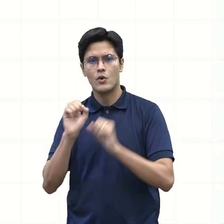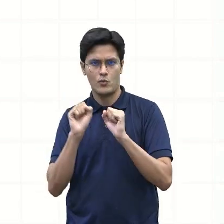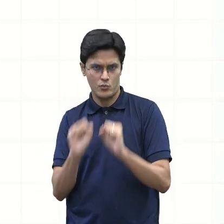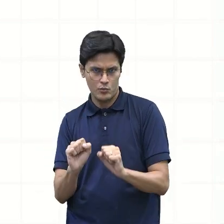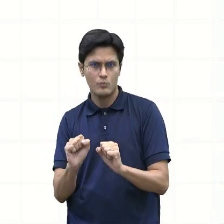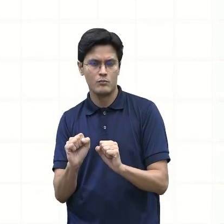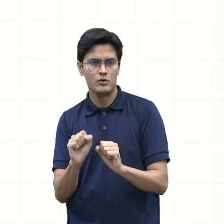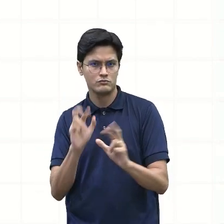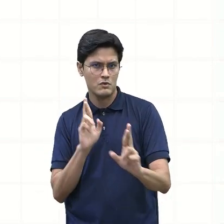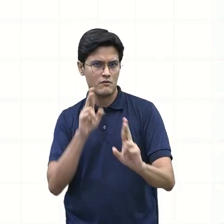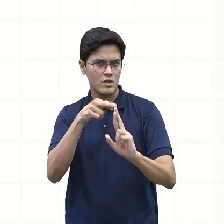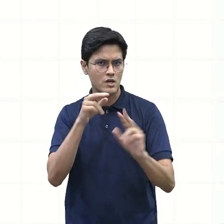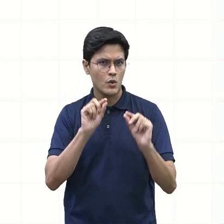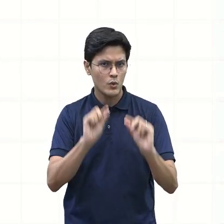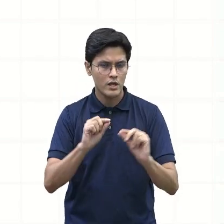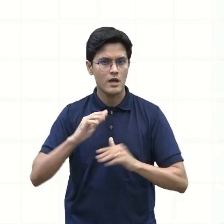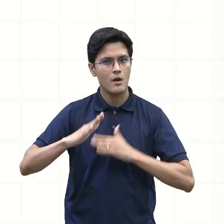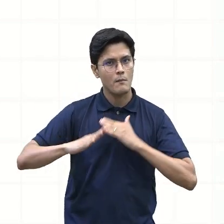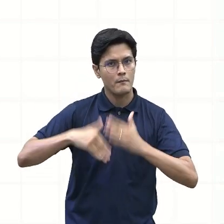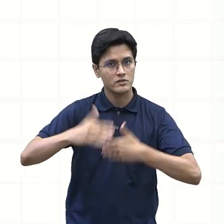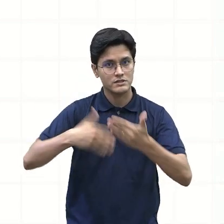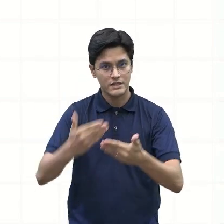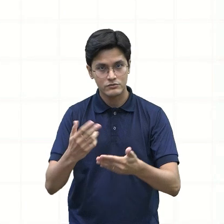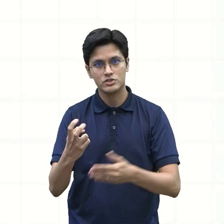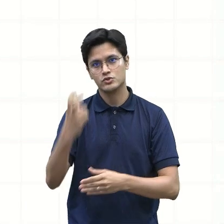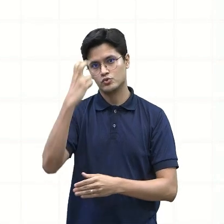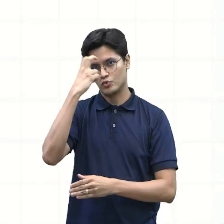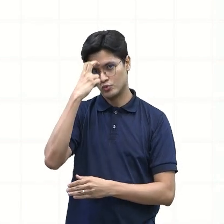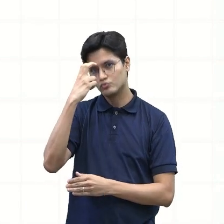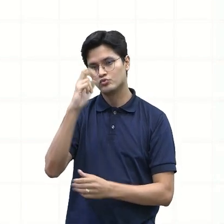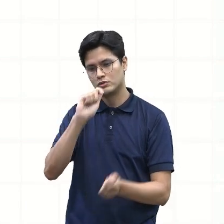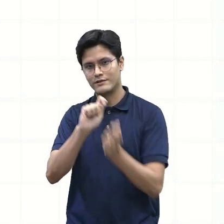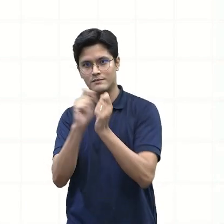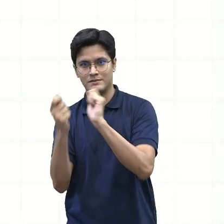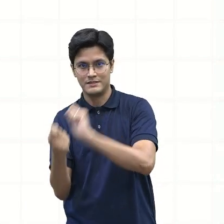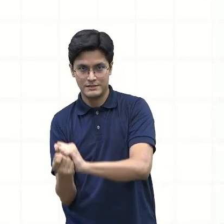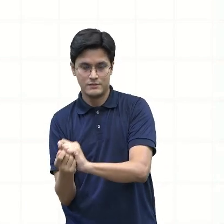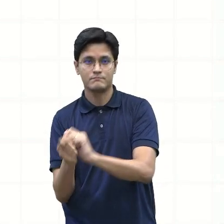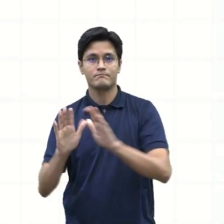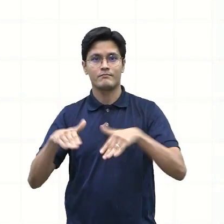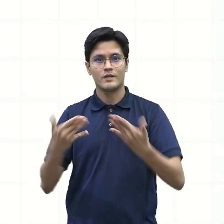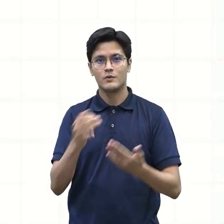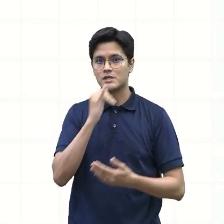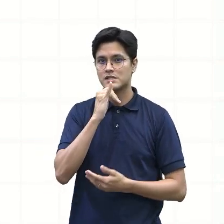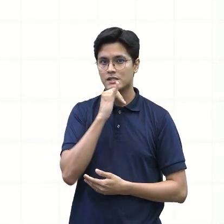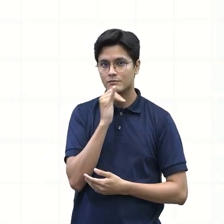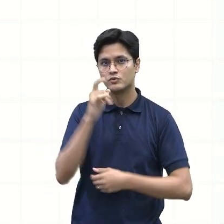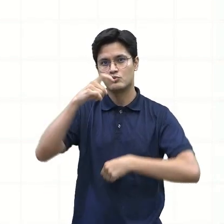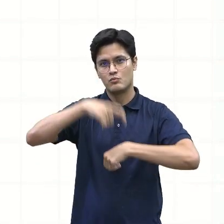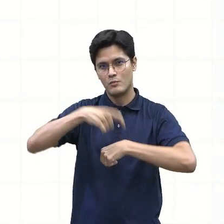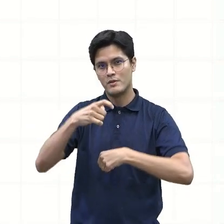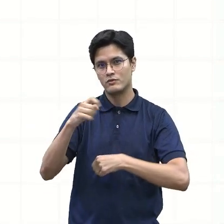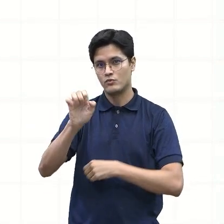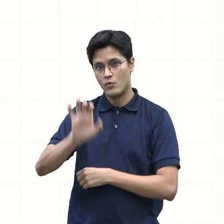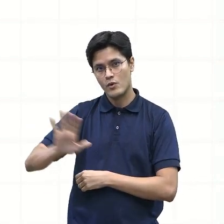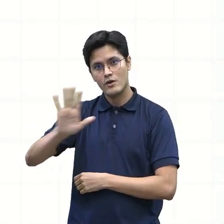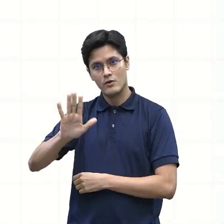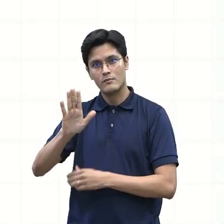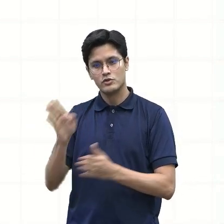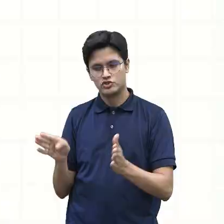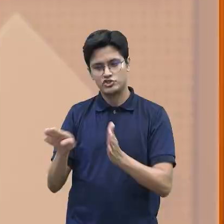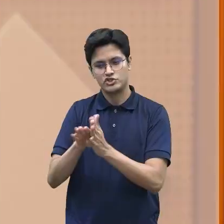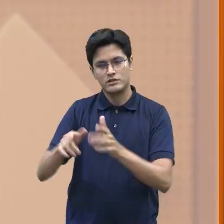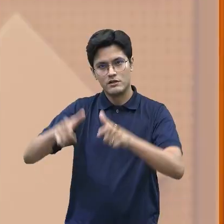justamente ao processo de aculturação. Então, no momento em que os europeus chegam em determinados territórios, e